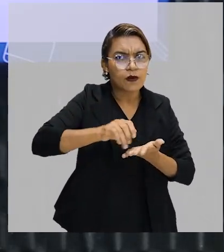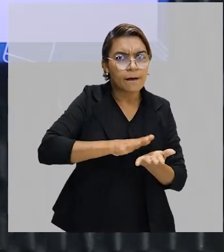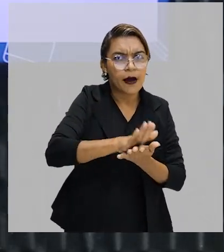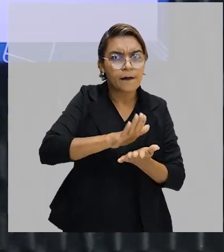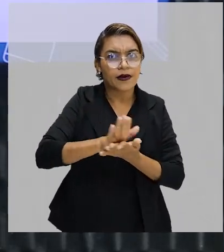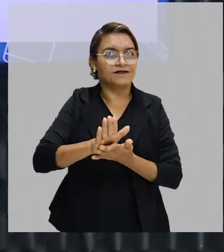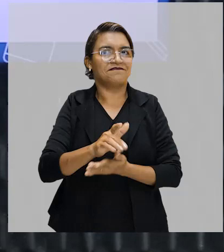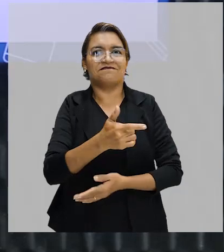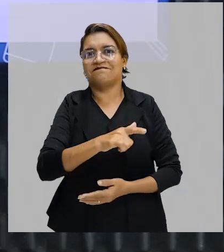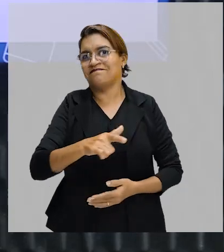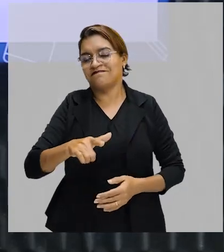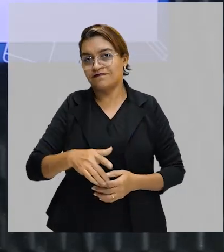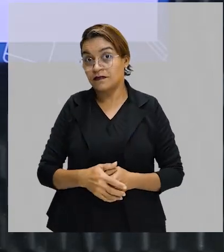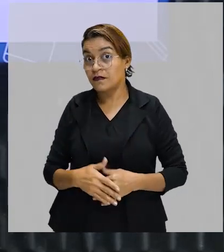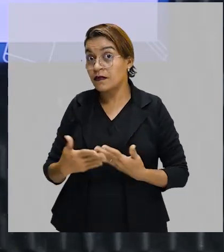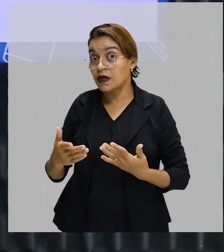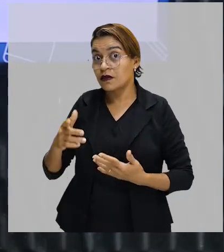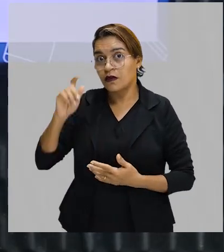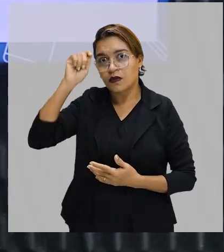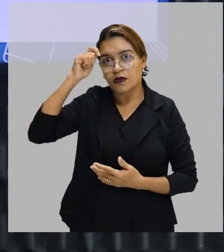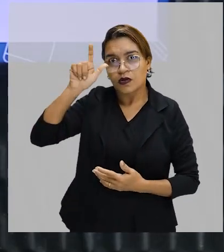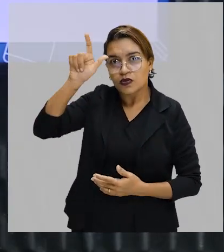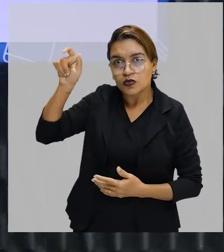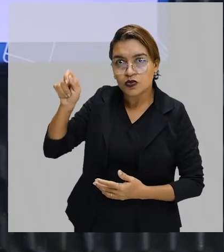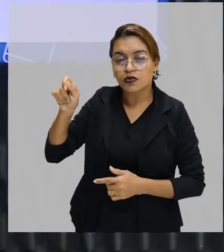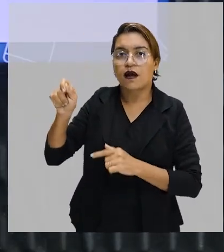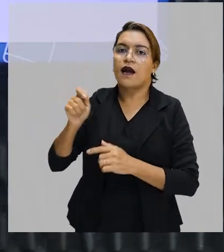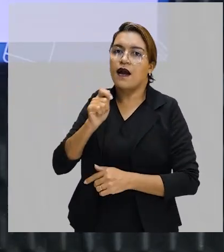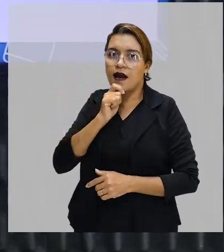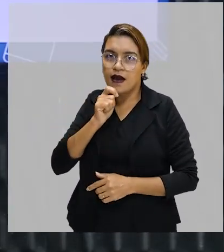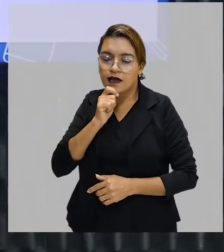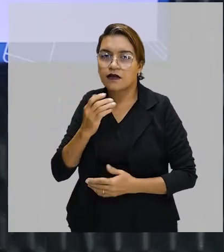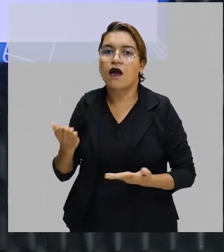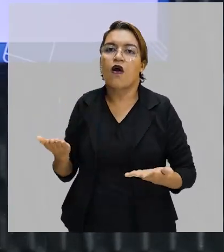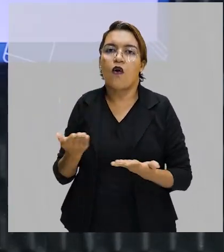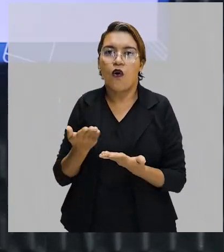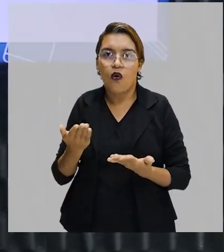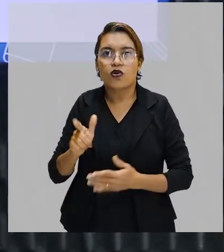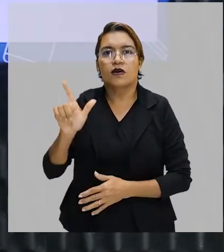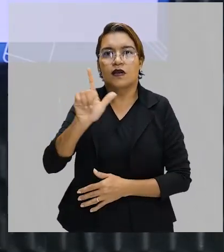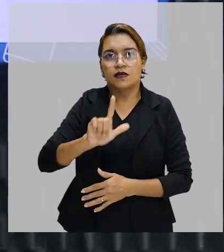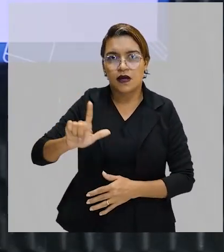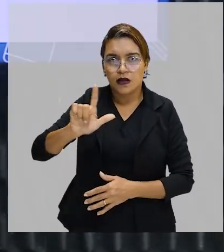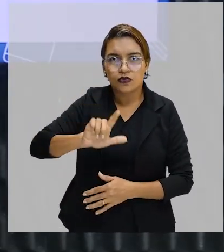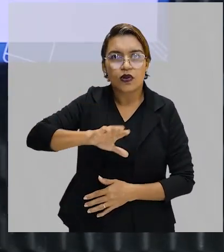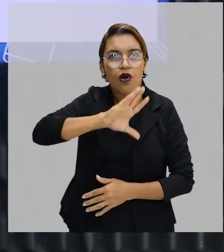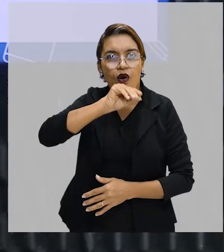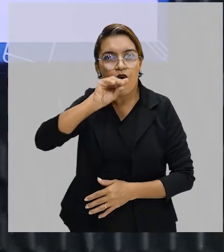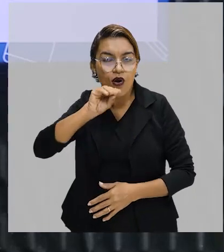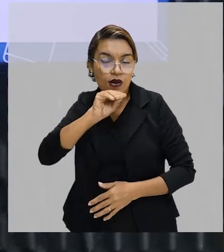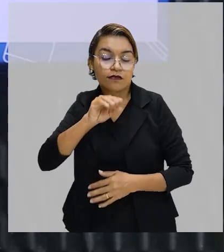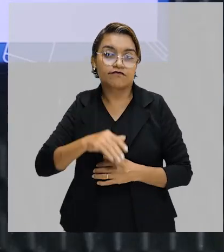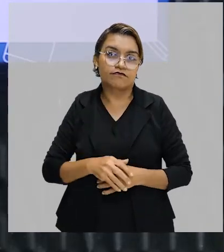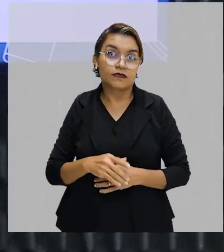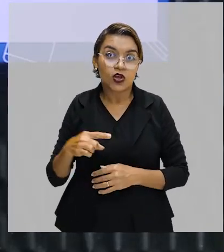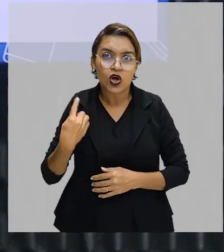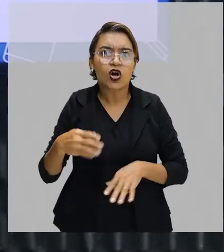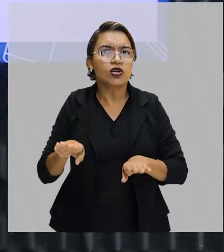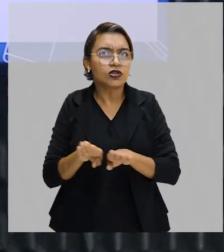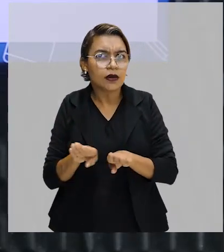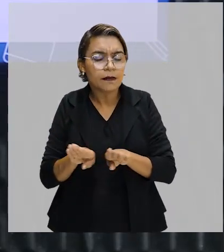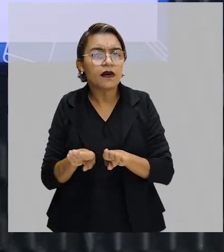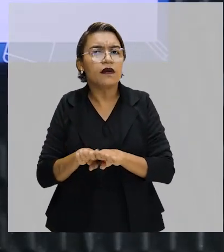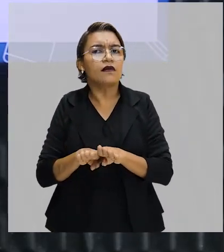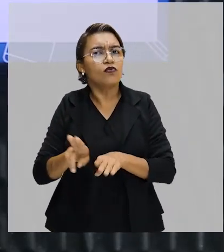os africanos tinham e continuam nos dias de hoje apesar pela literatura oral Nós também fazemos isso nós não